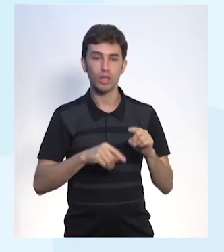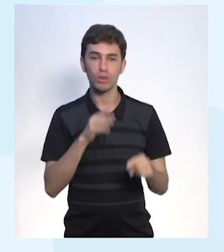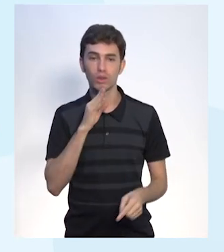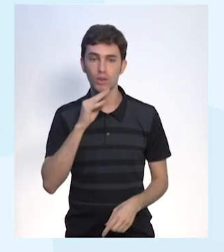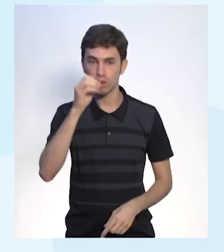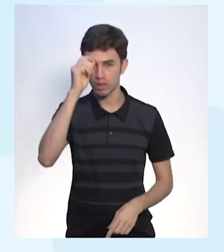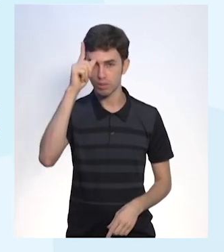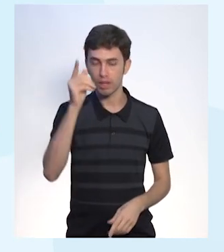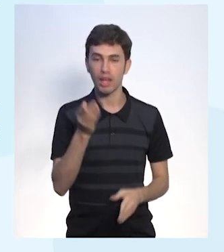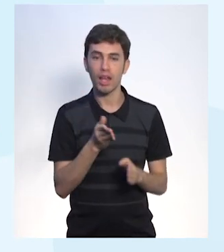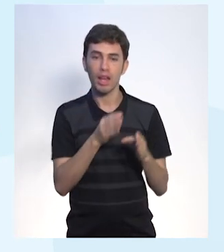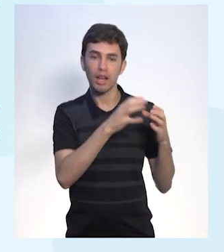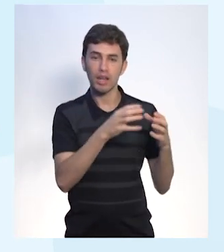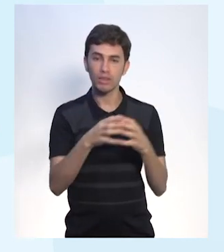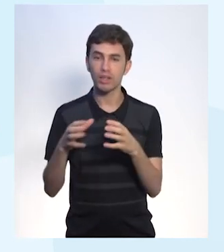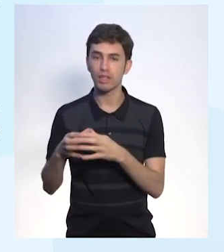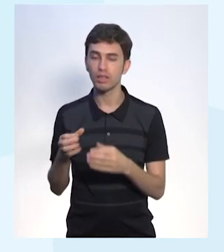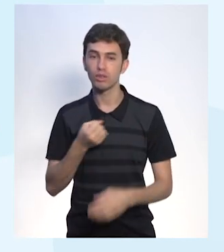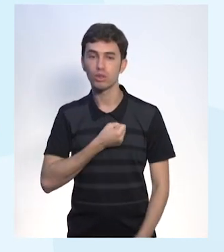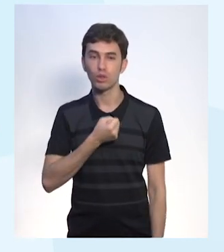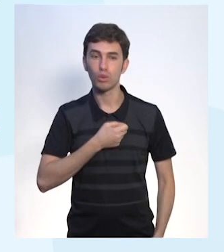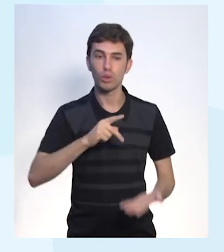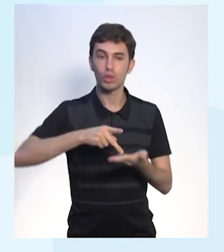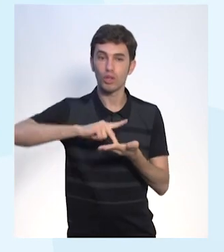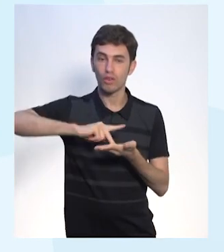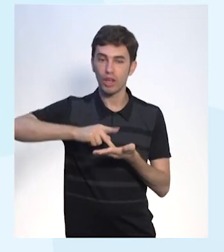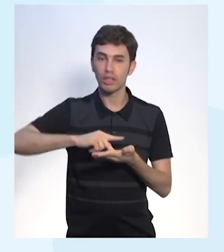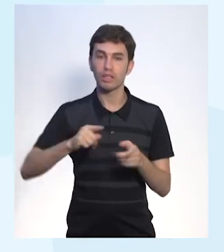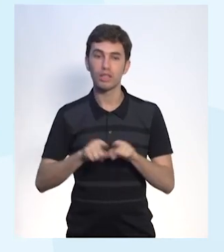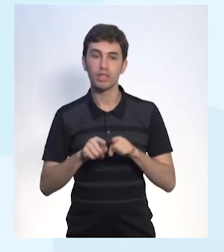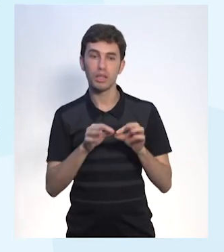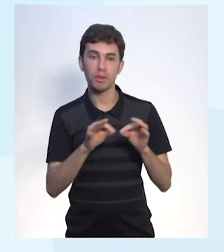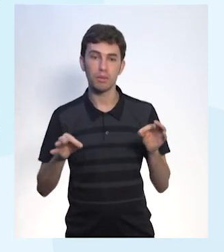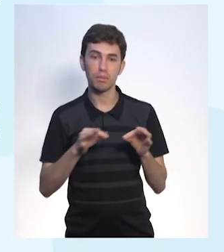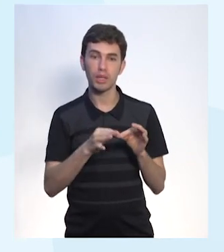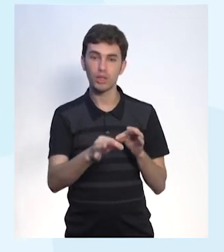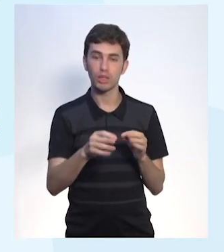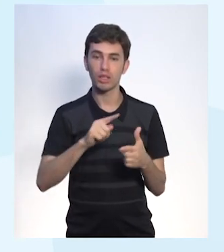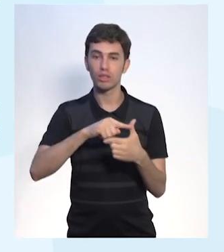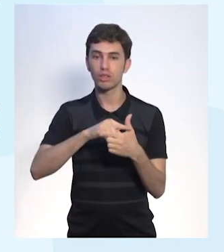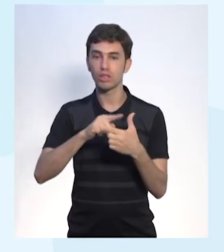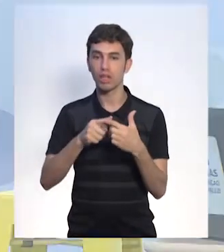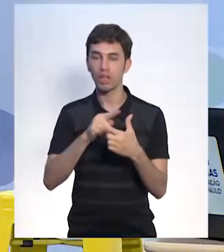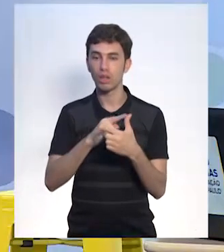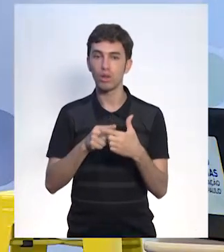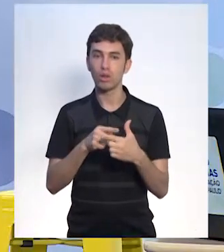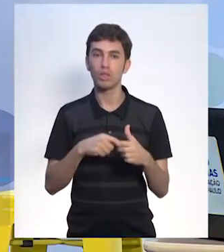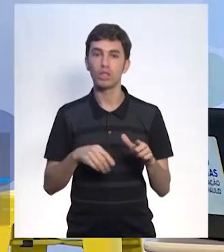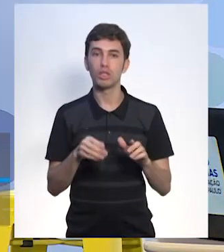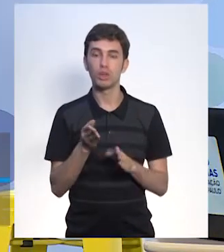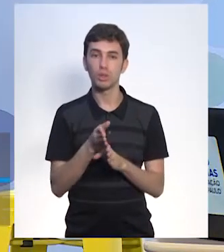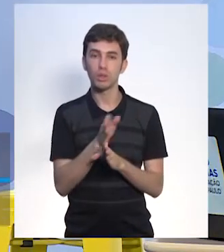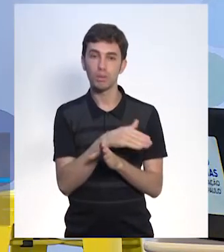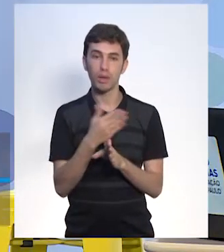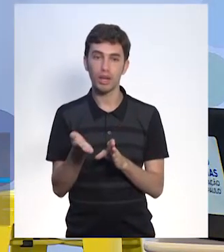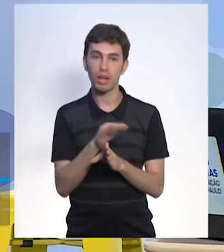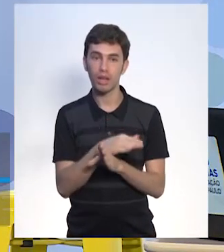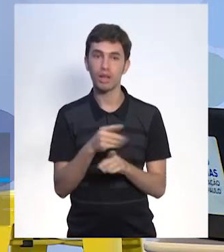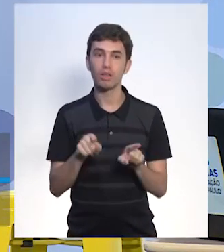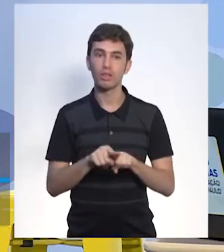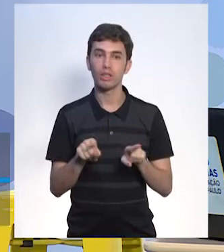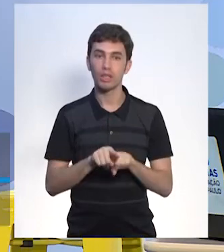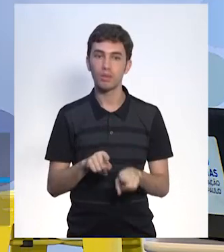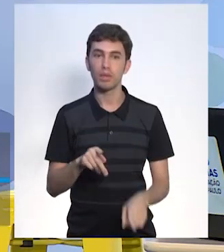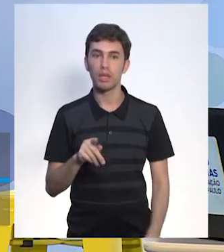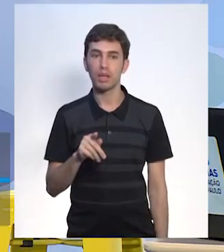de vértices, as medidas de lados e ângulos e ao paralelismo e perpendicularismo dos lados. Vocês vão perceber que é uma